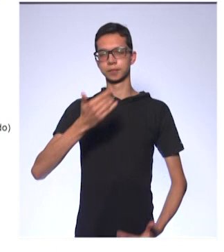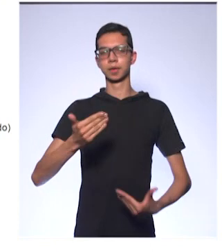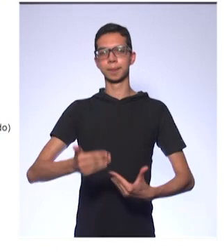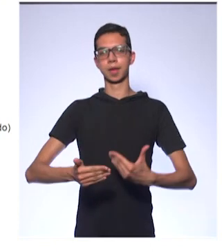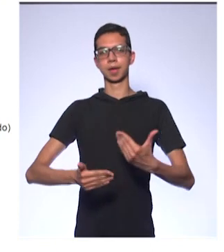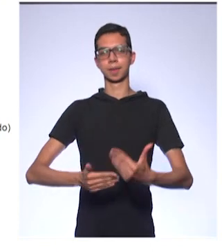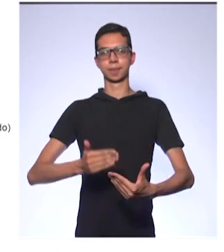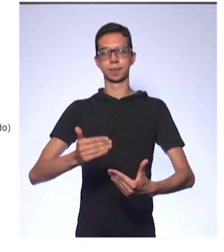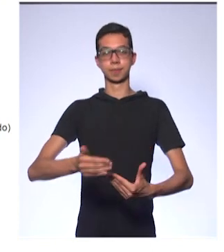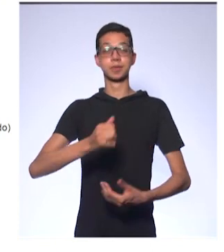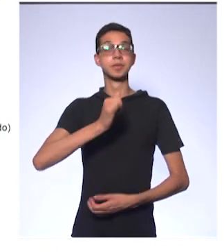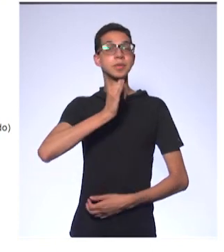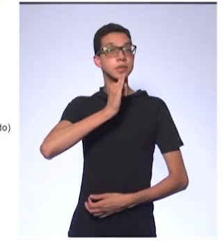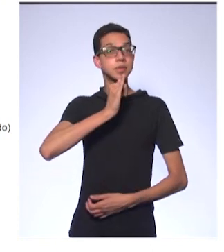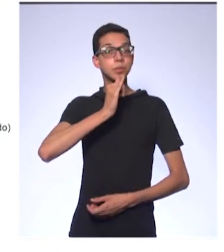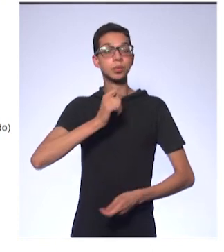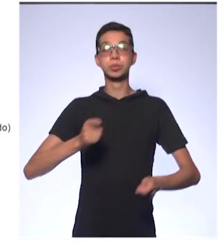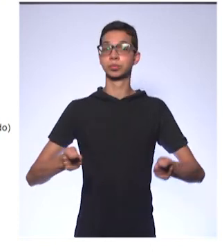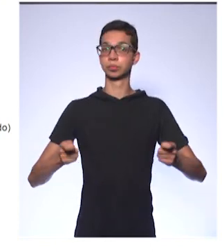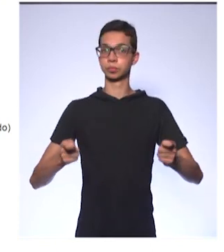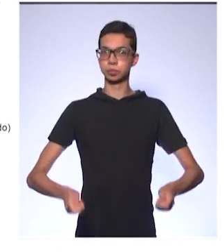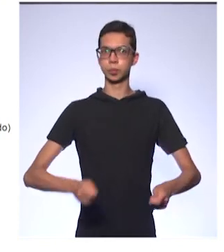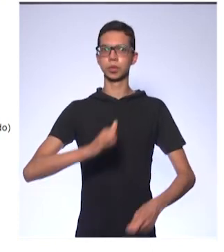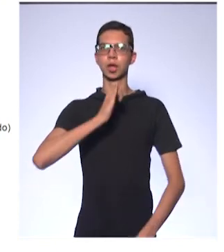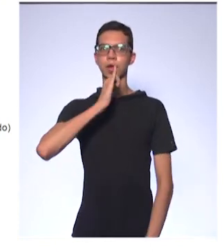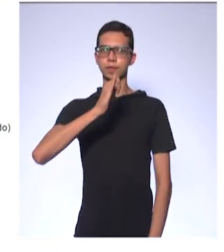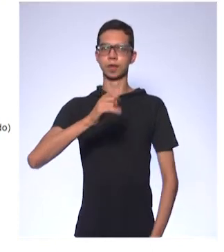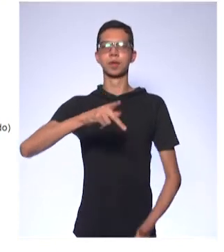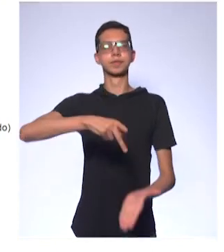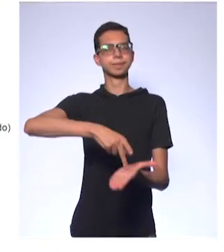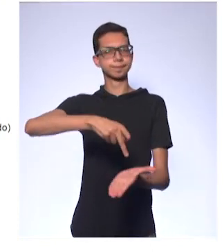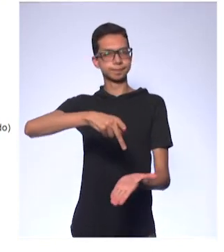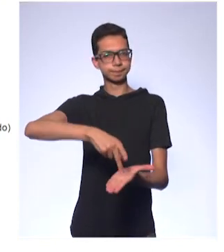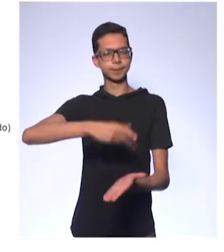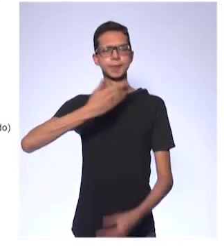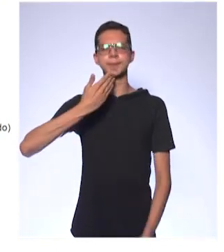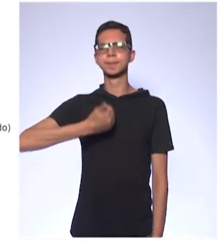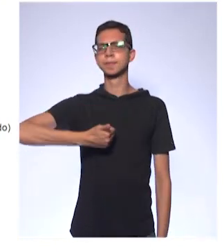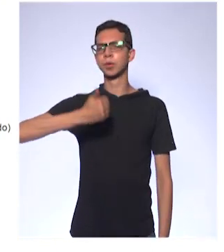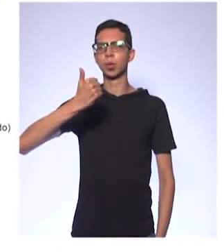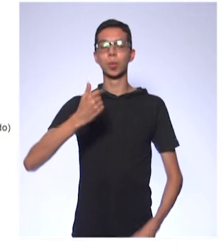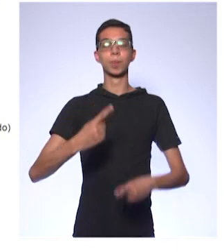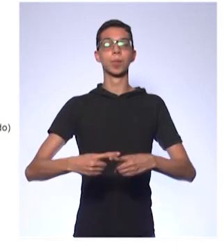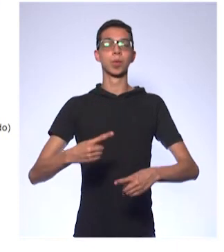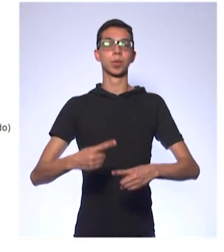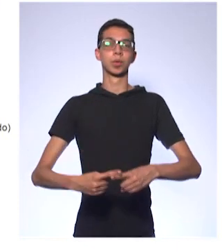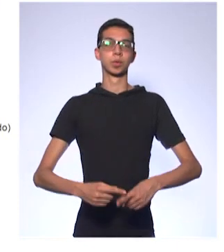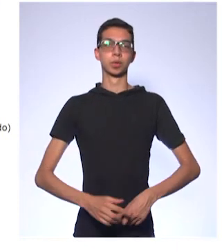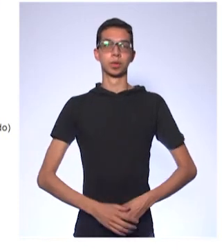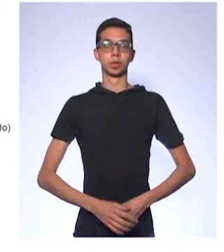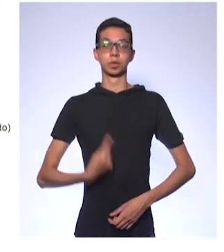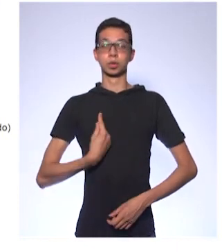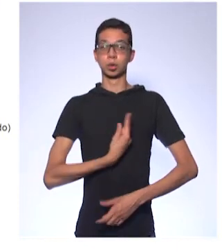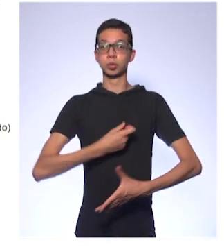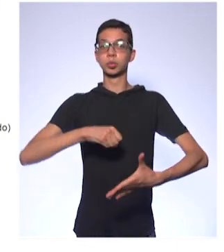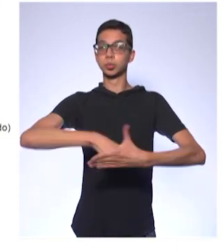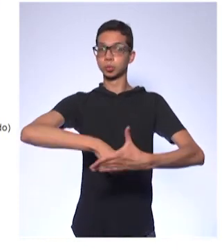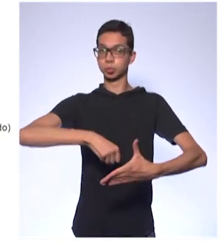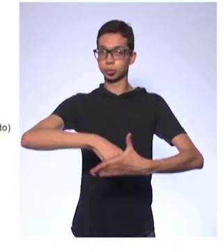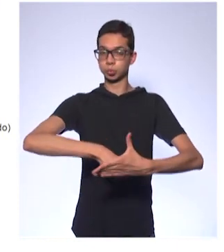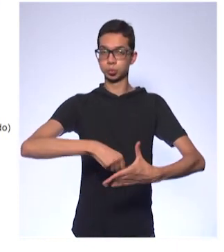sentencia. Quer dizer, ele afirma, ele diz que, né, essa é a melhor forma porque a gente vai lutar contra